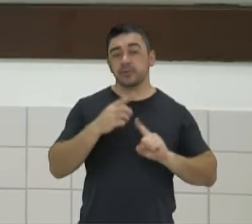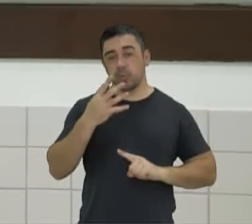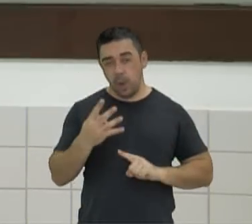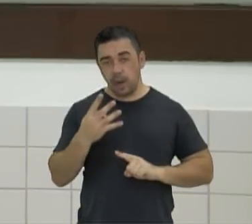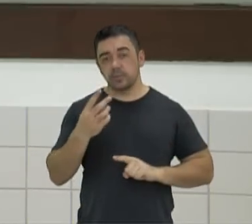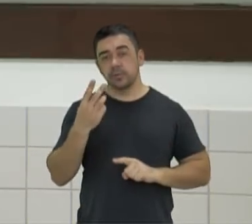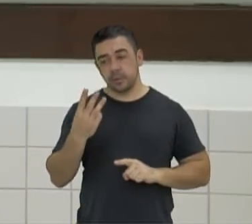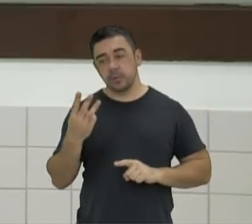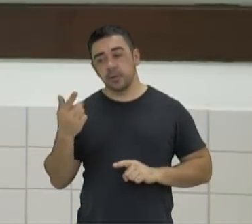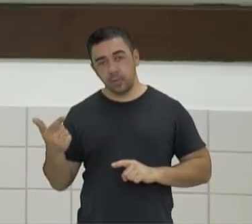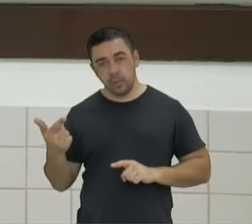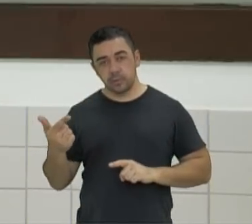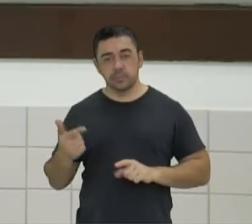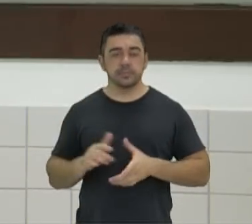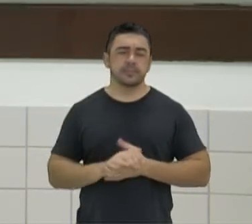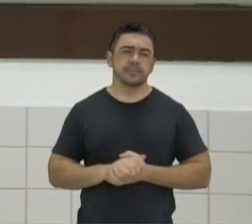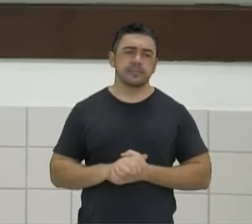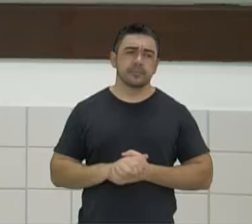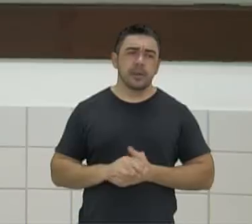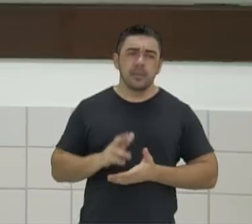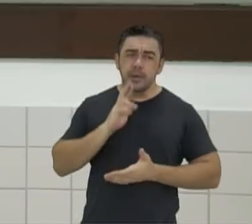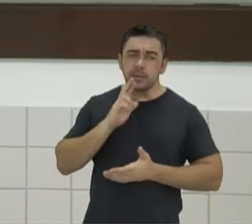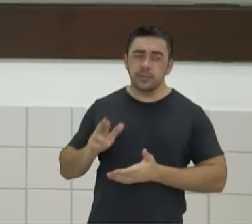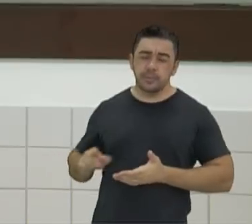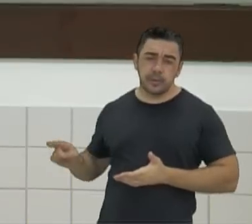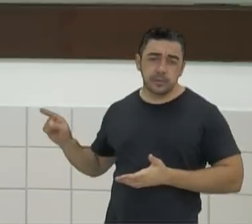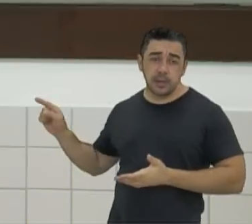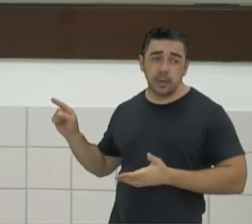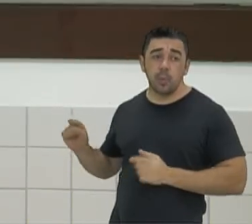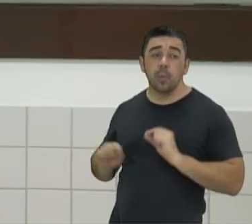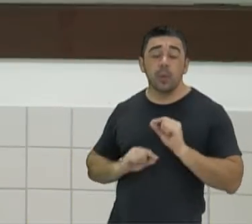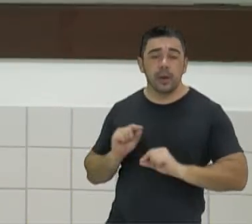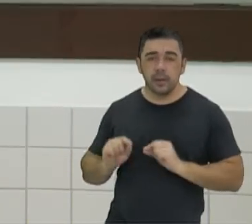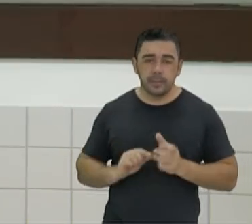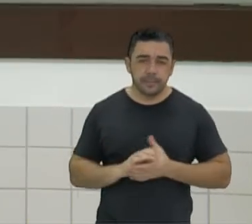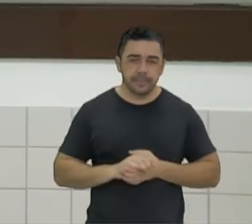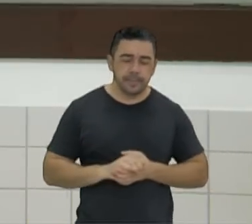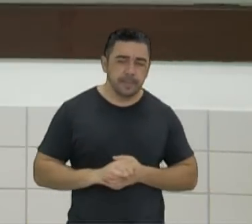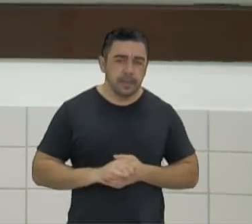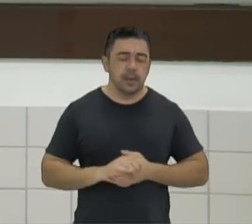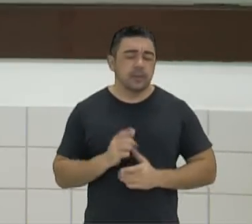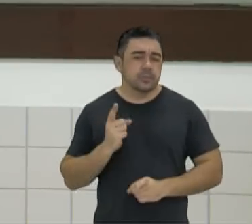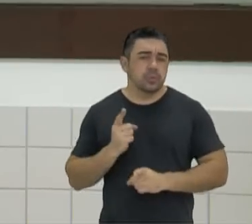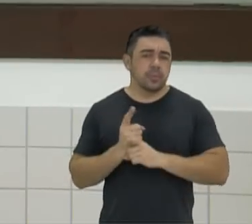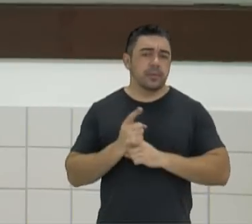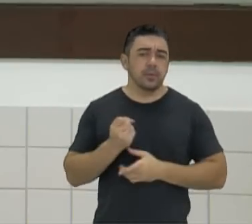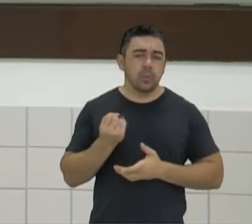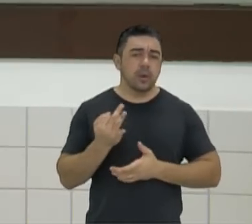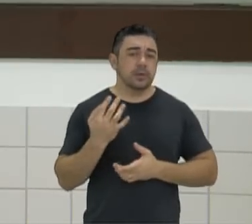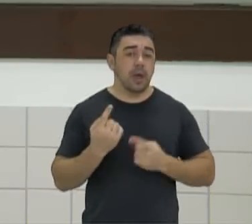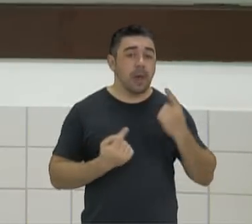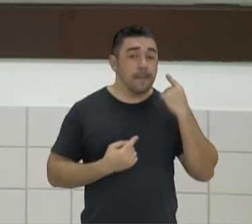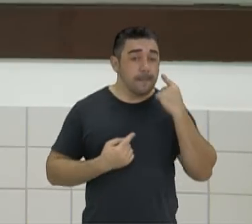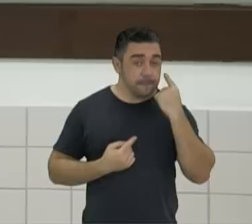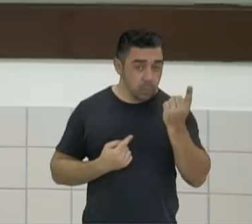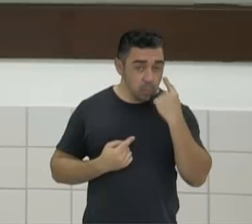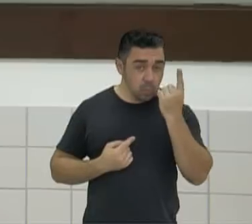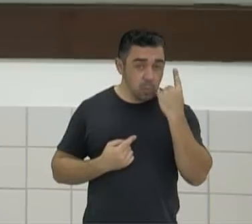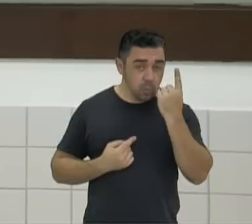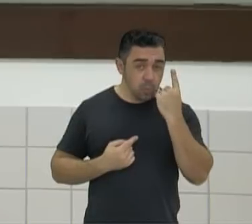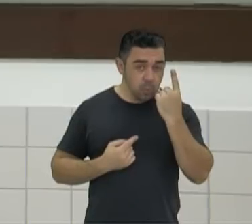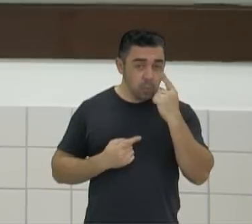está memorizada. Para resolver esse problema, é só fazer o quê? Descobrir quanto é a área de um